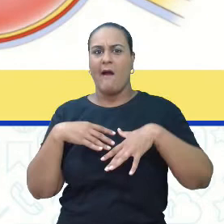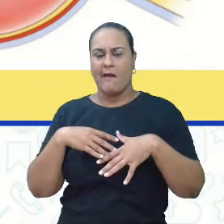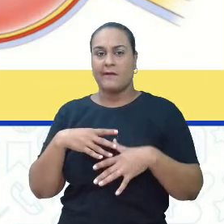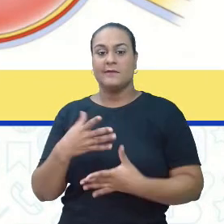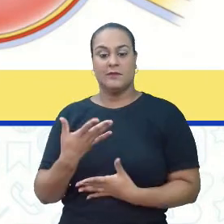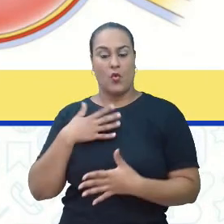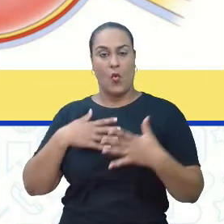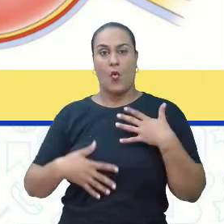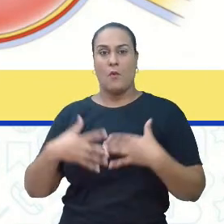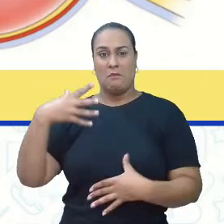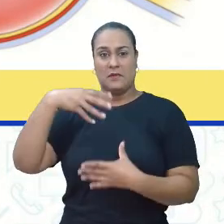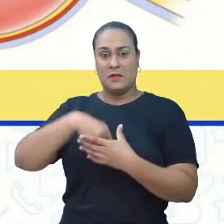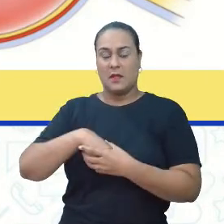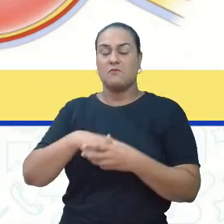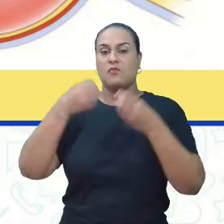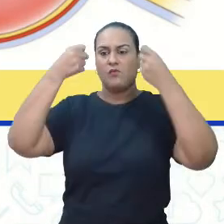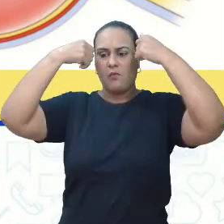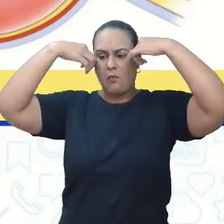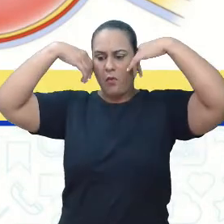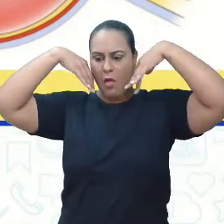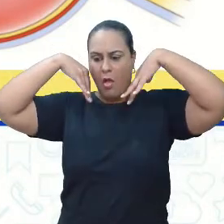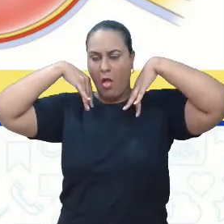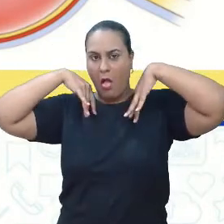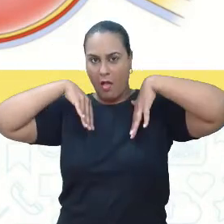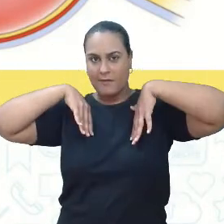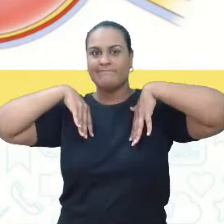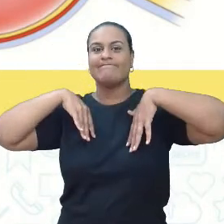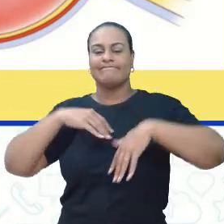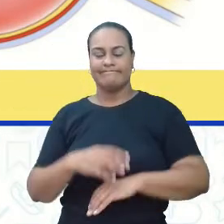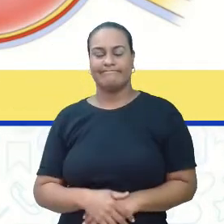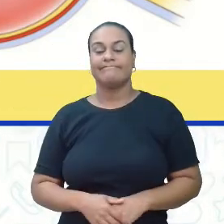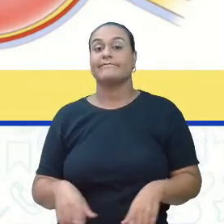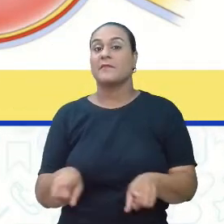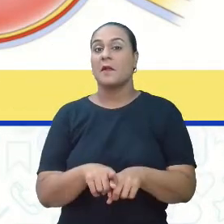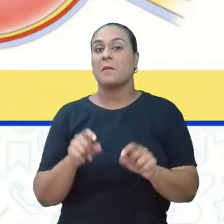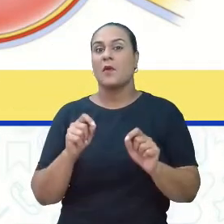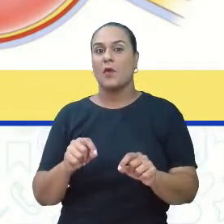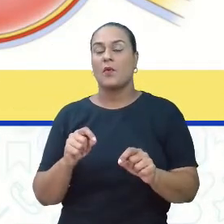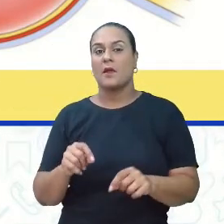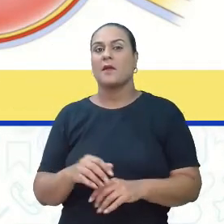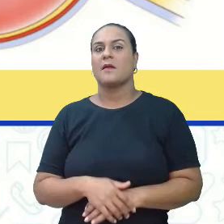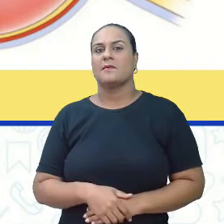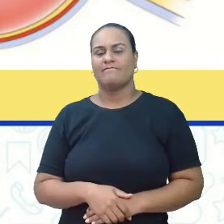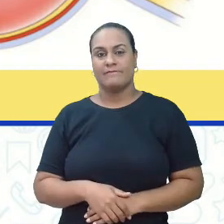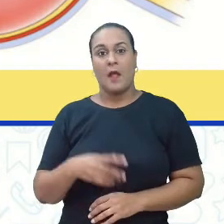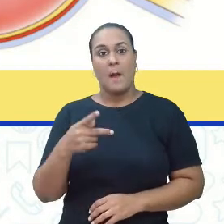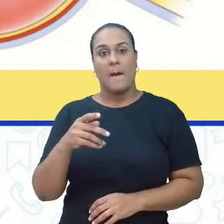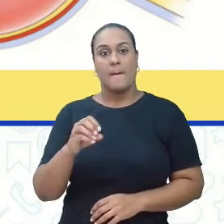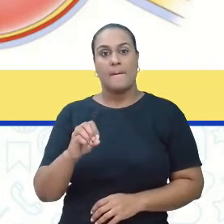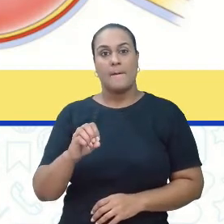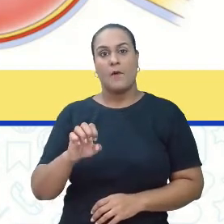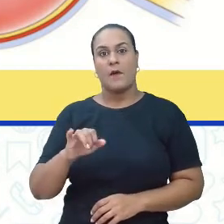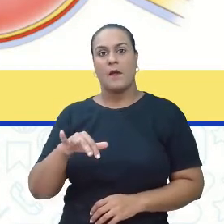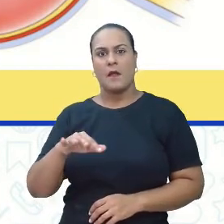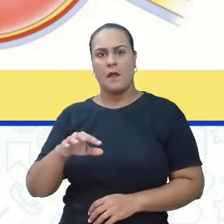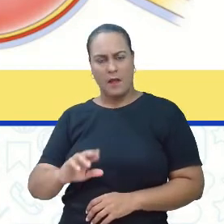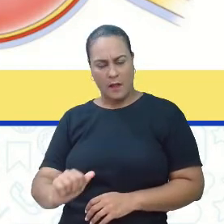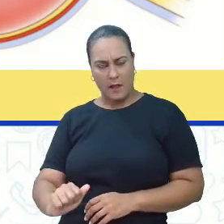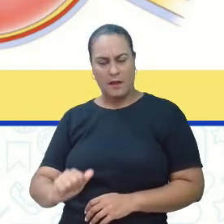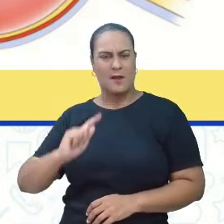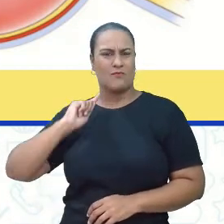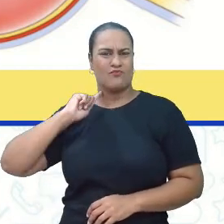que estão sendo eliminados pelos poros, não é isso? E ainda tem a poeira do rosto, né? A sujeira e até